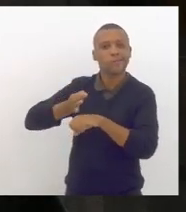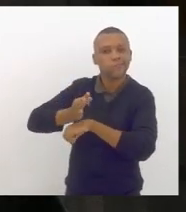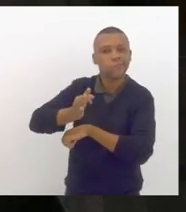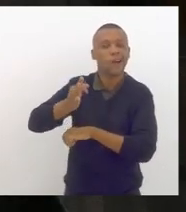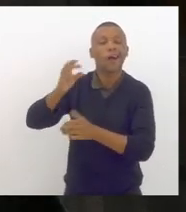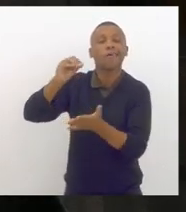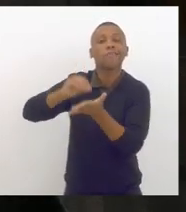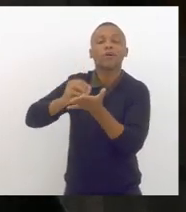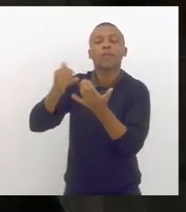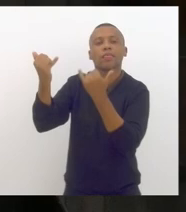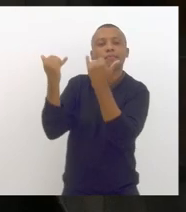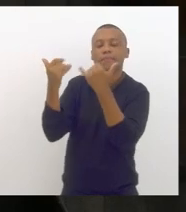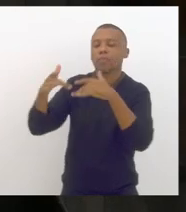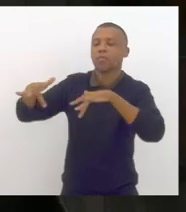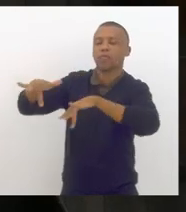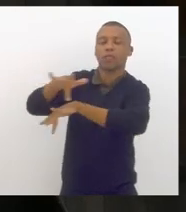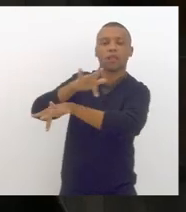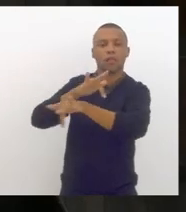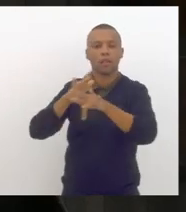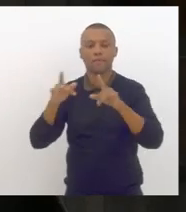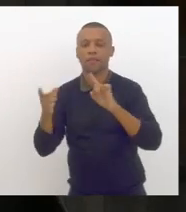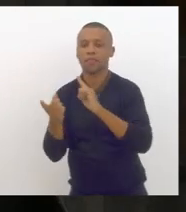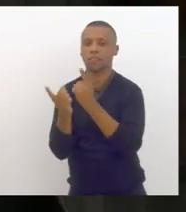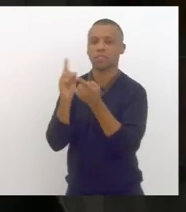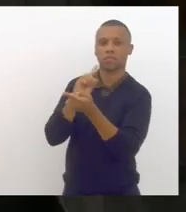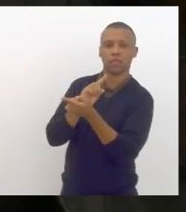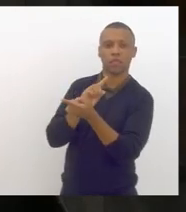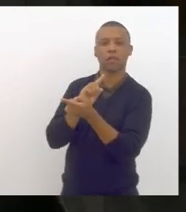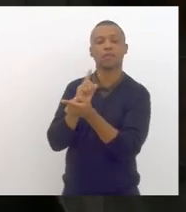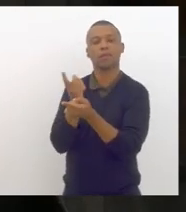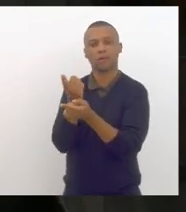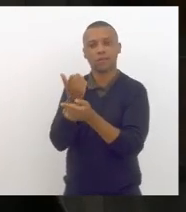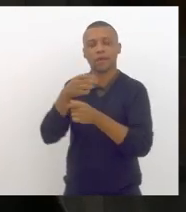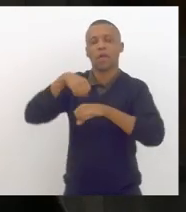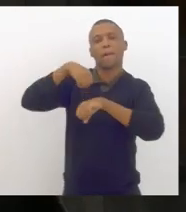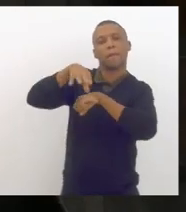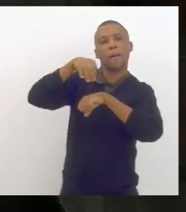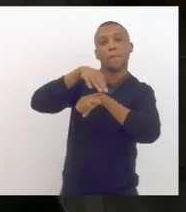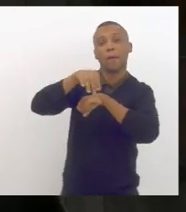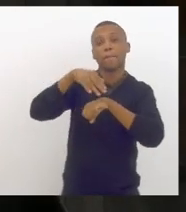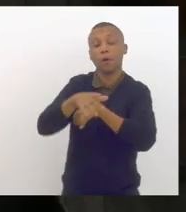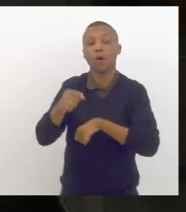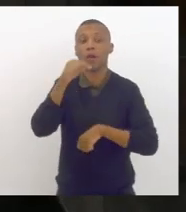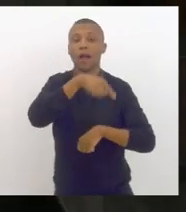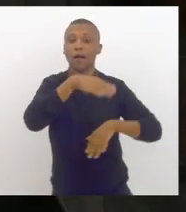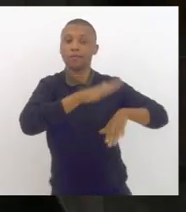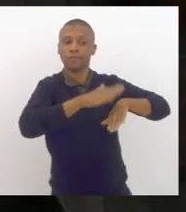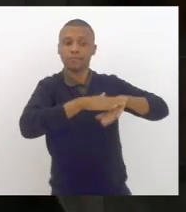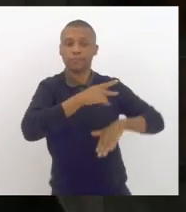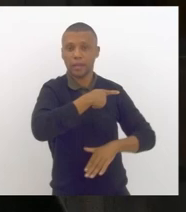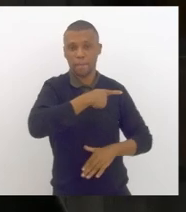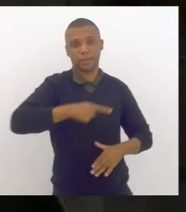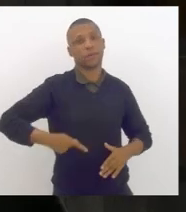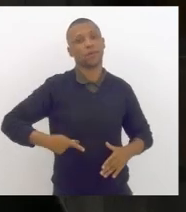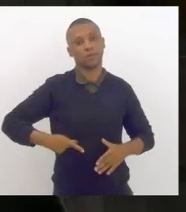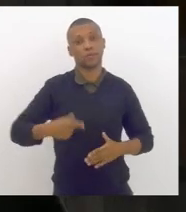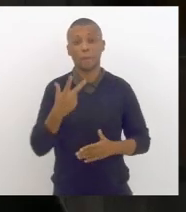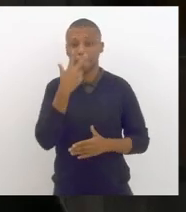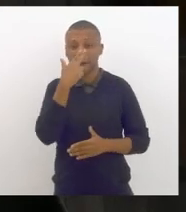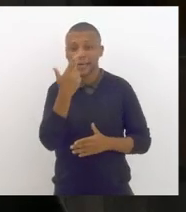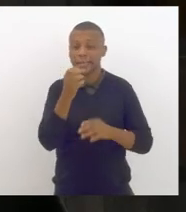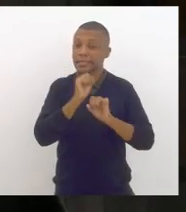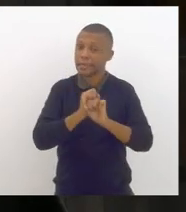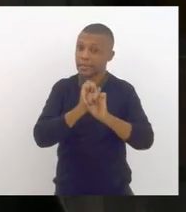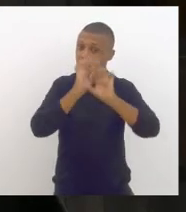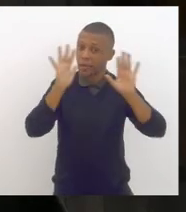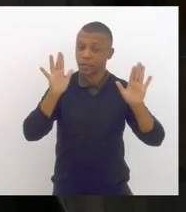desinformações que vem sendo propagandas a partir da própria presidência da república porque isso claramente me parece ser um jogo